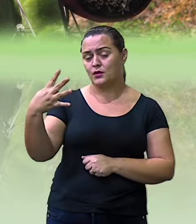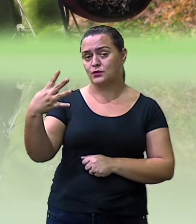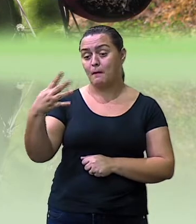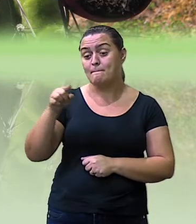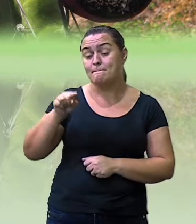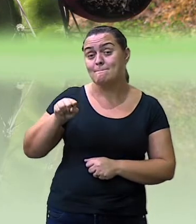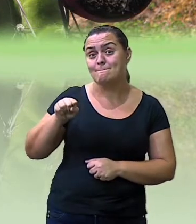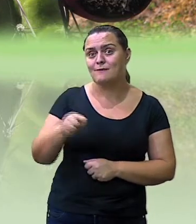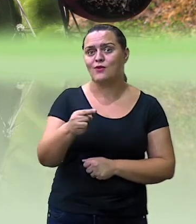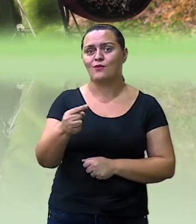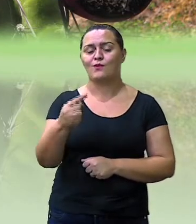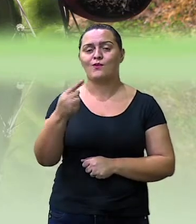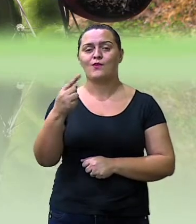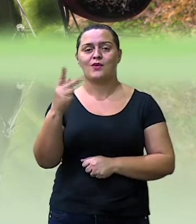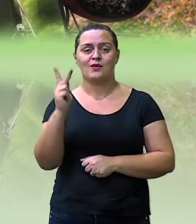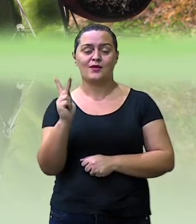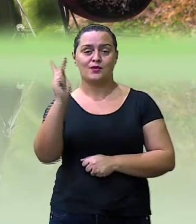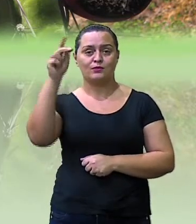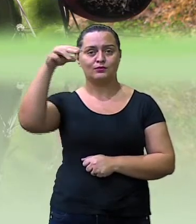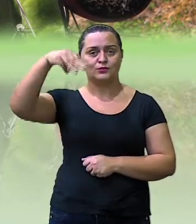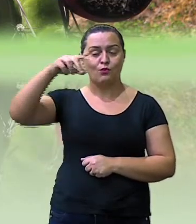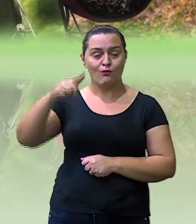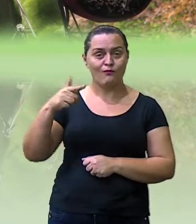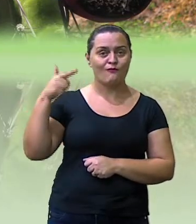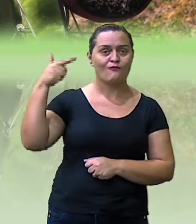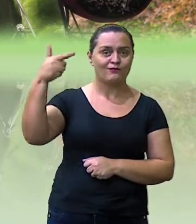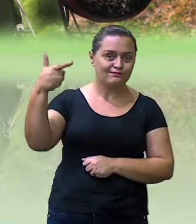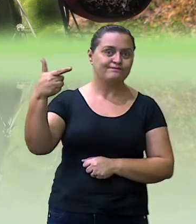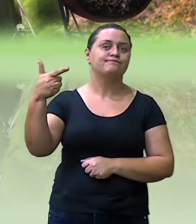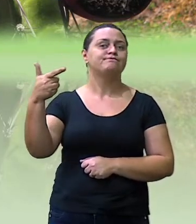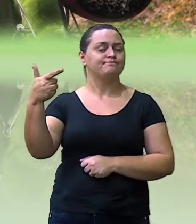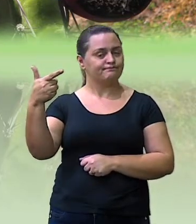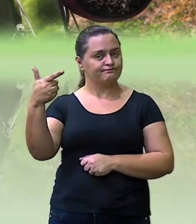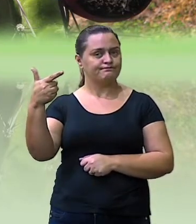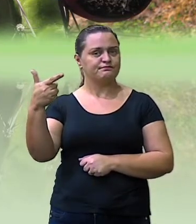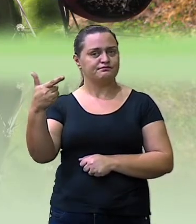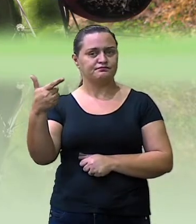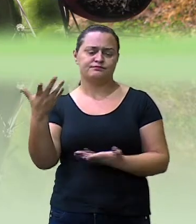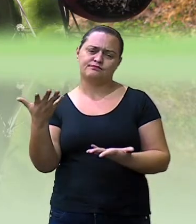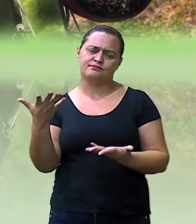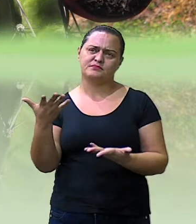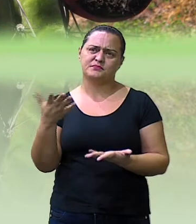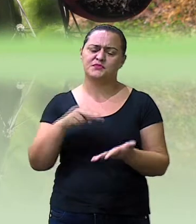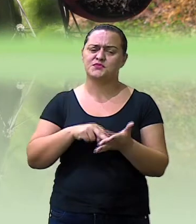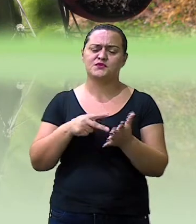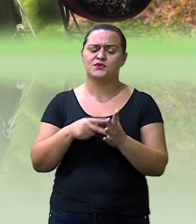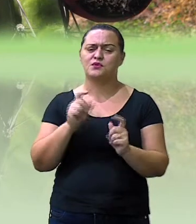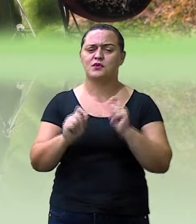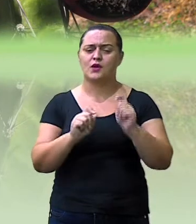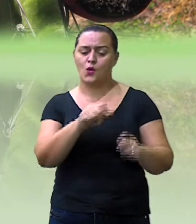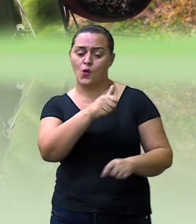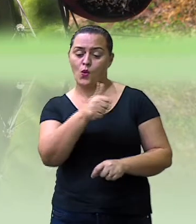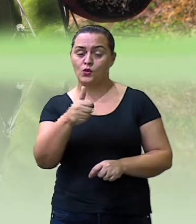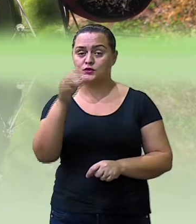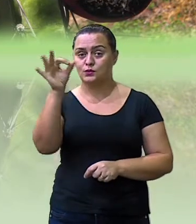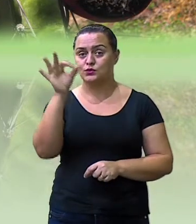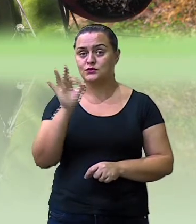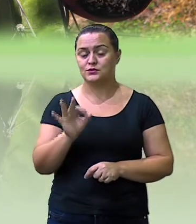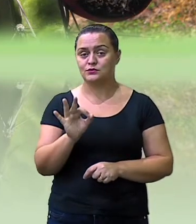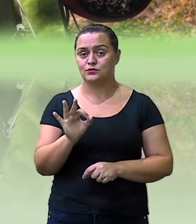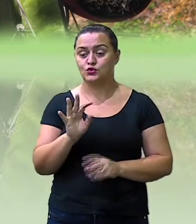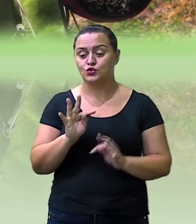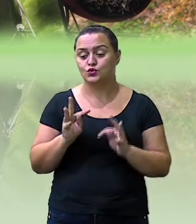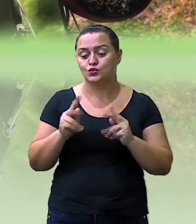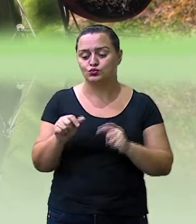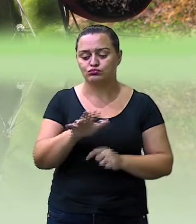mil quilômetros quadrados, ou seja, 11% do território brasileiro.